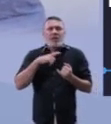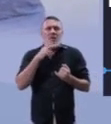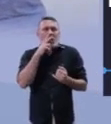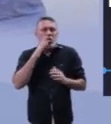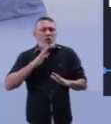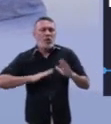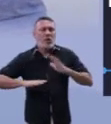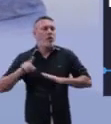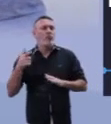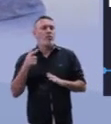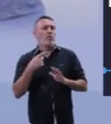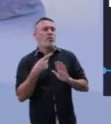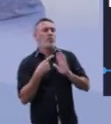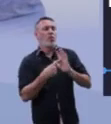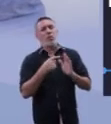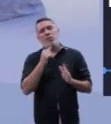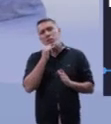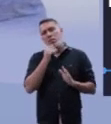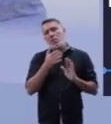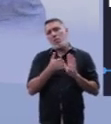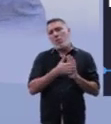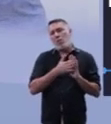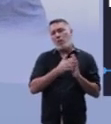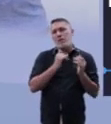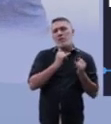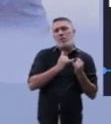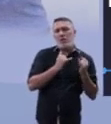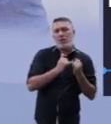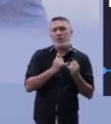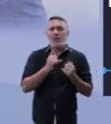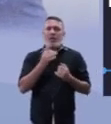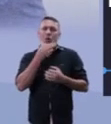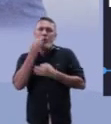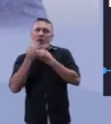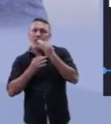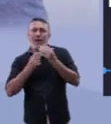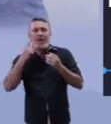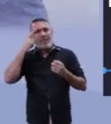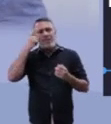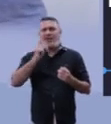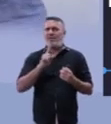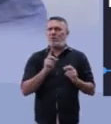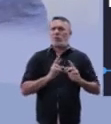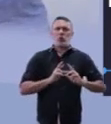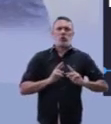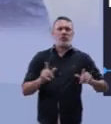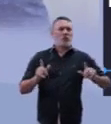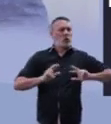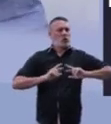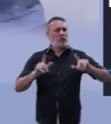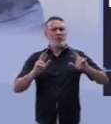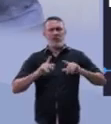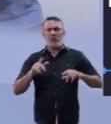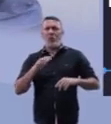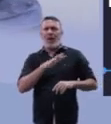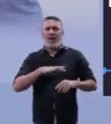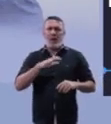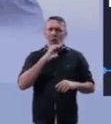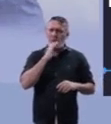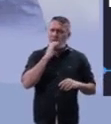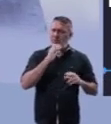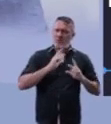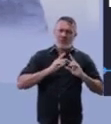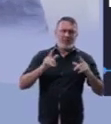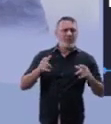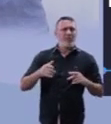tem o cuidado de não apresentar propostas semelhantes, a mesma ideia argumentativa, com a mesma área do conhecimento,